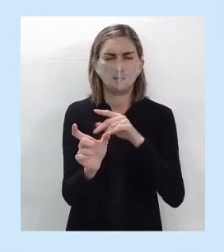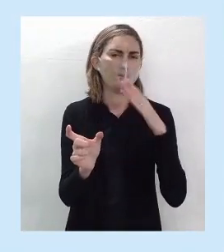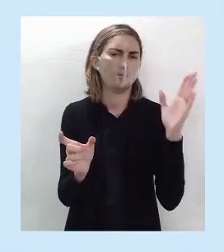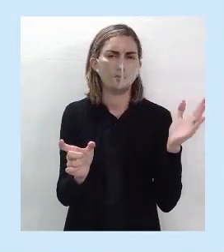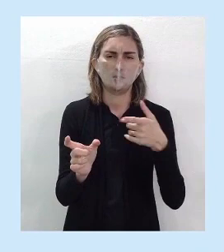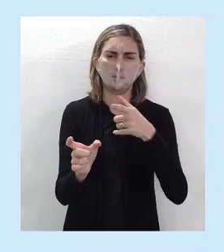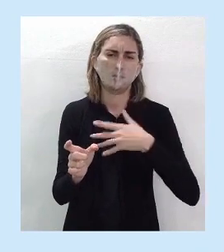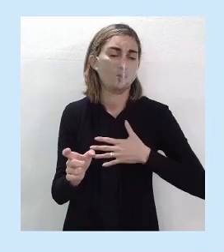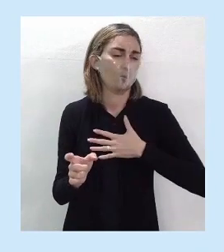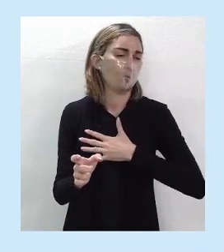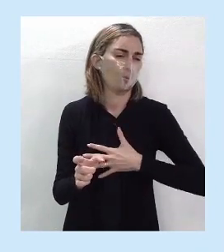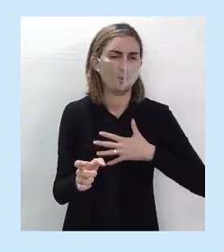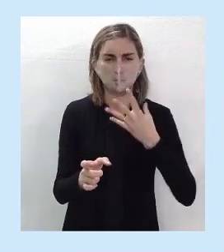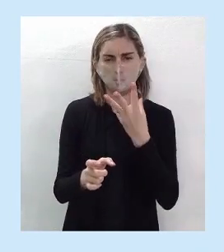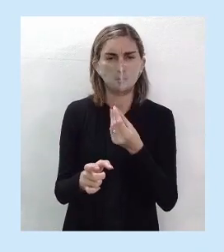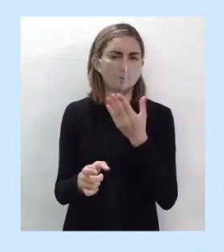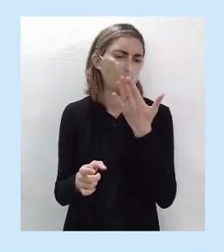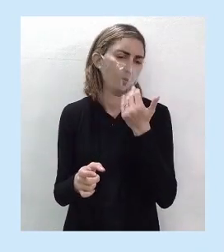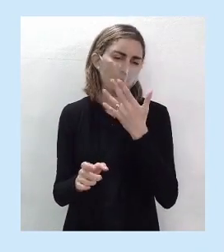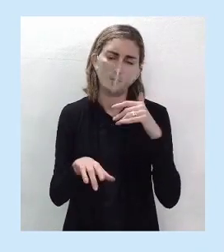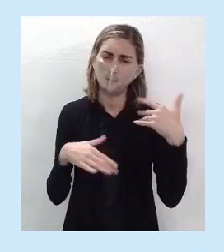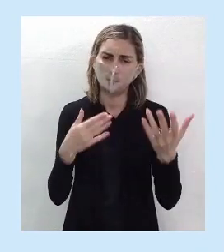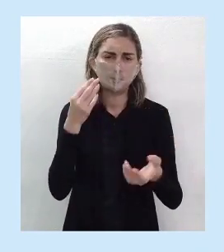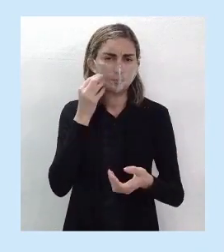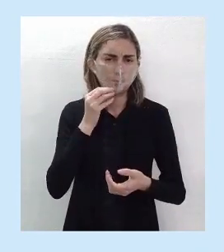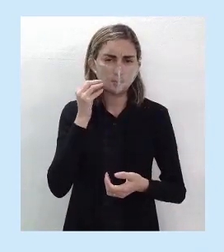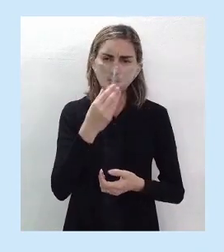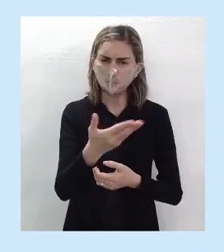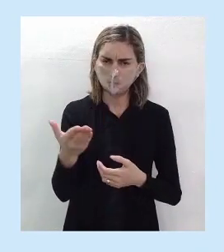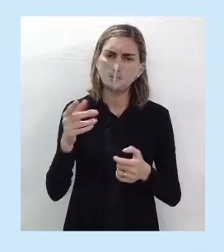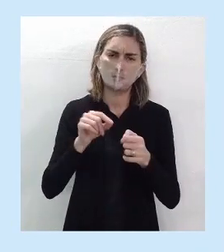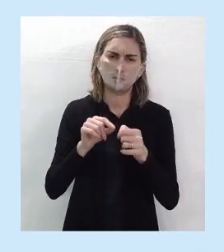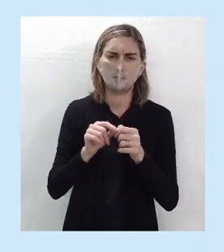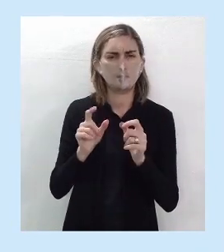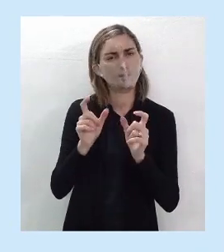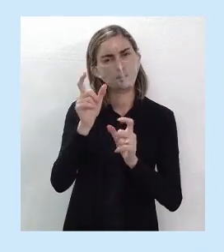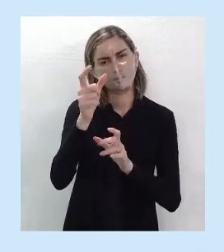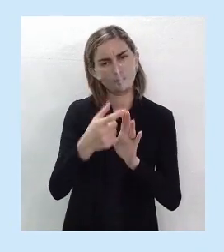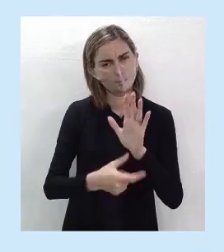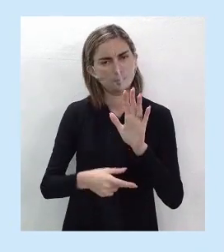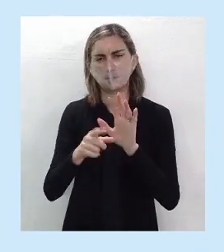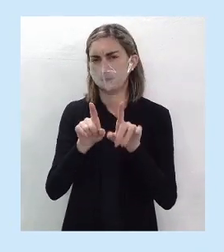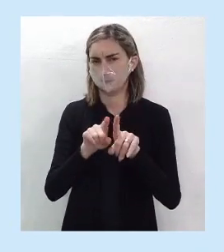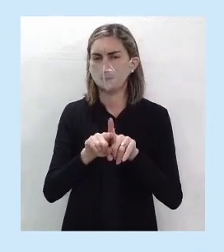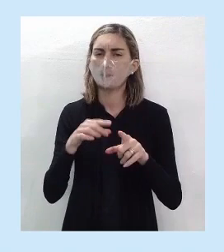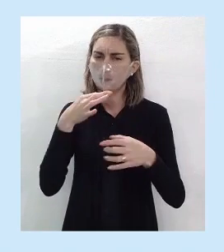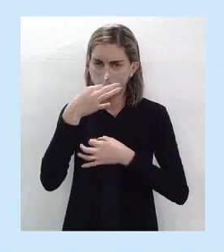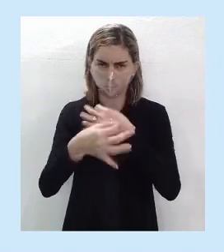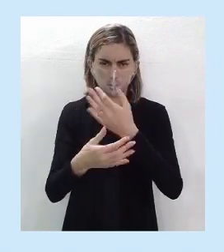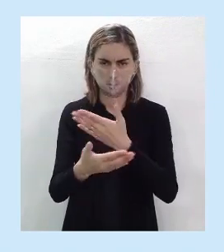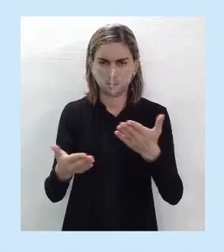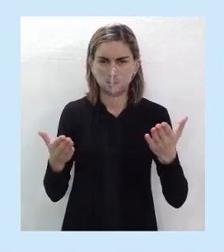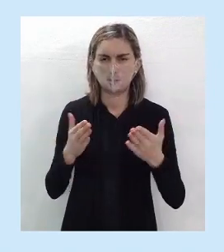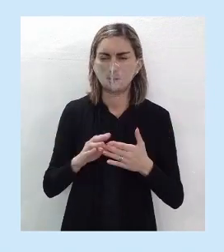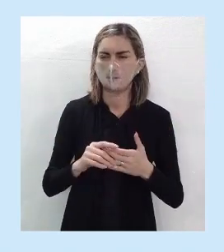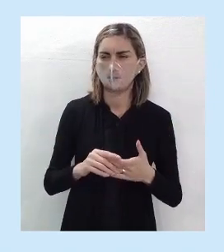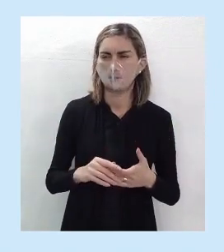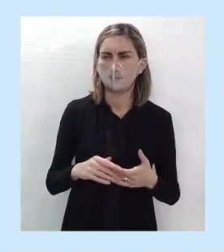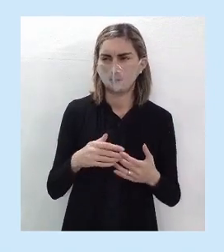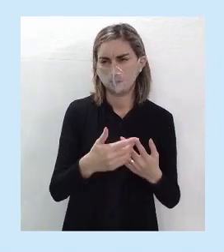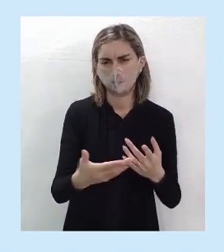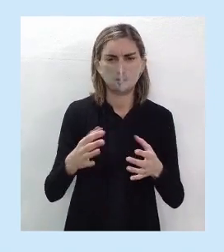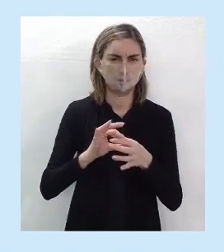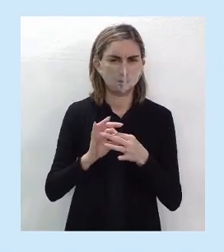que você goste muito de comer. Então tente aí, pode fazer essa paródia também. Essas são as minhas sugestões. E